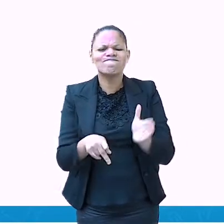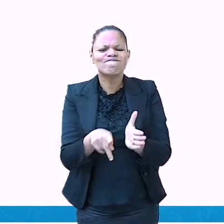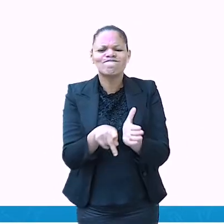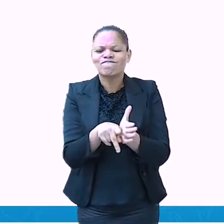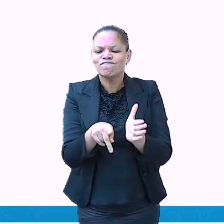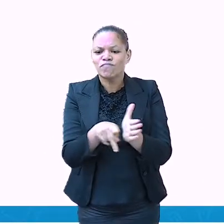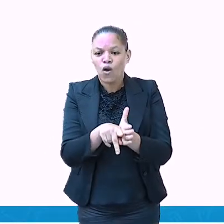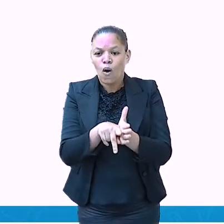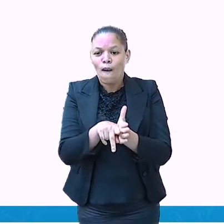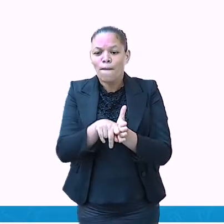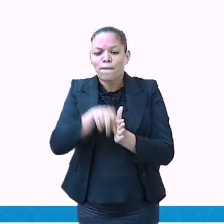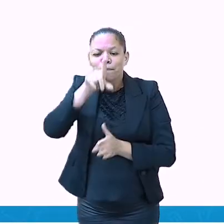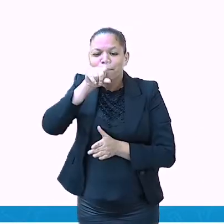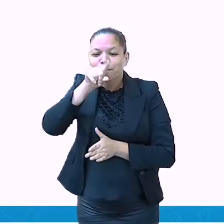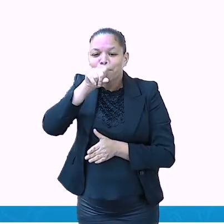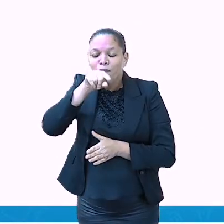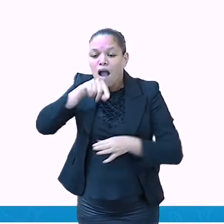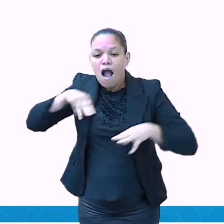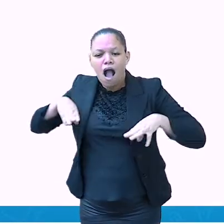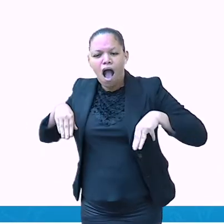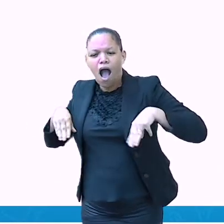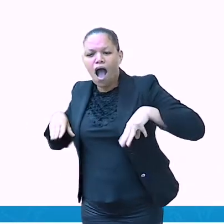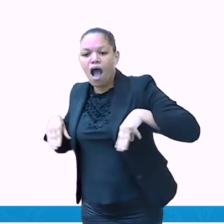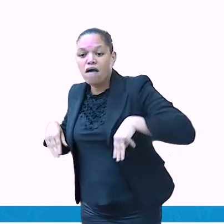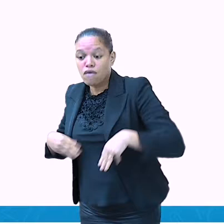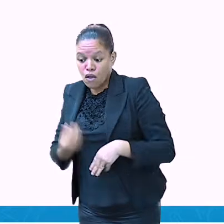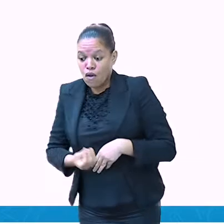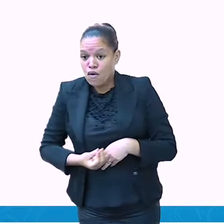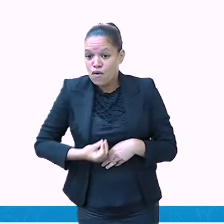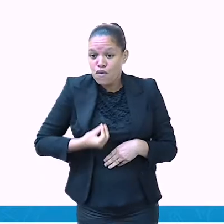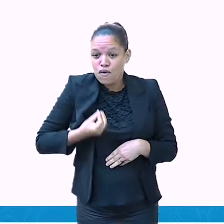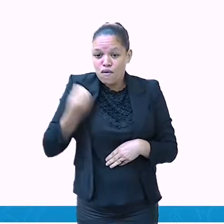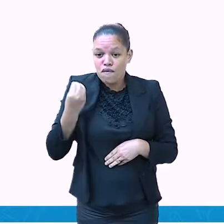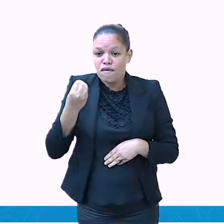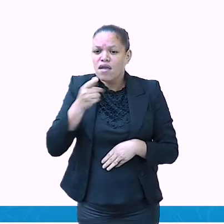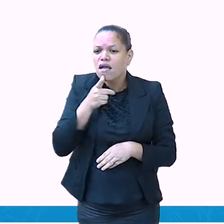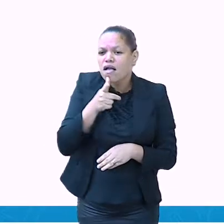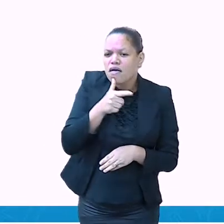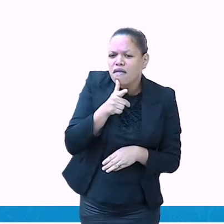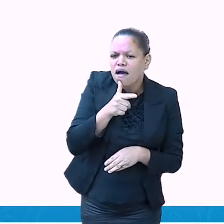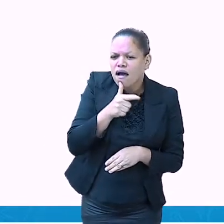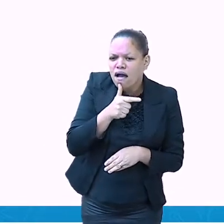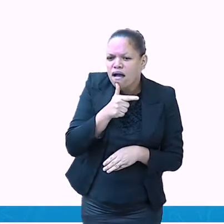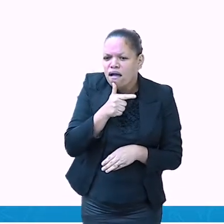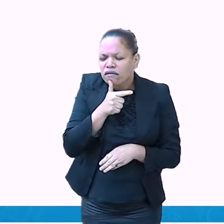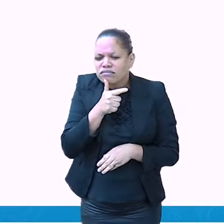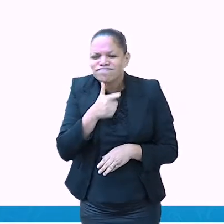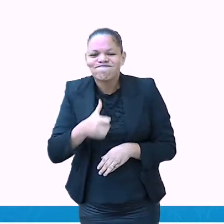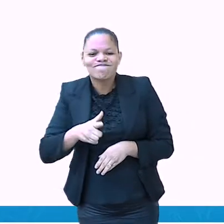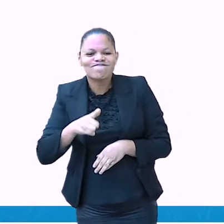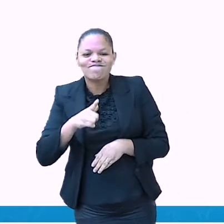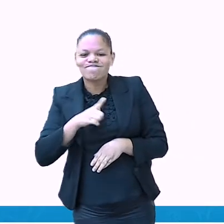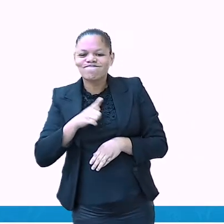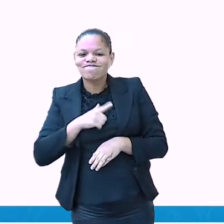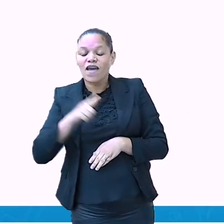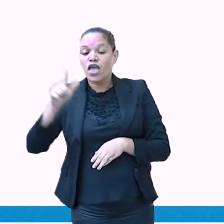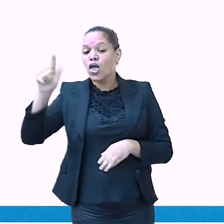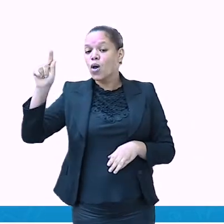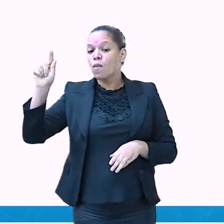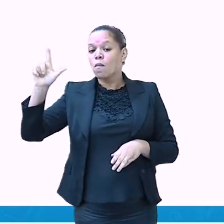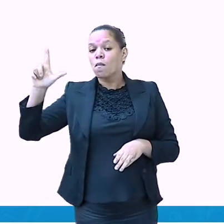aquáticas. Elas têm uma glândula chamada glândula uropigiana. E